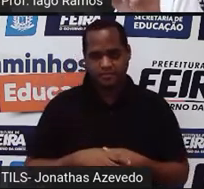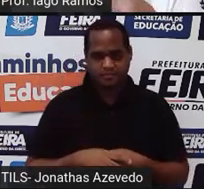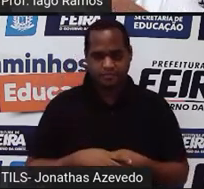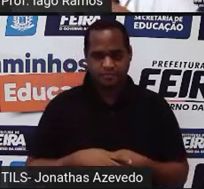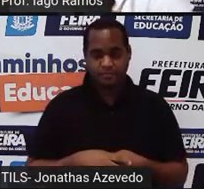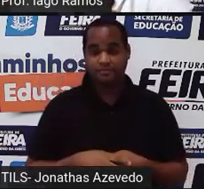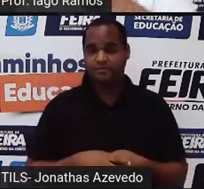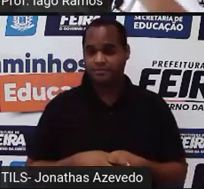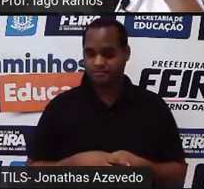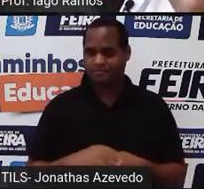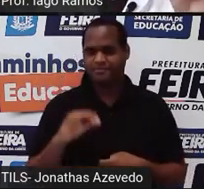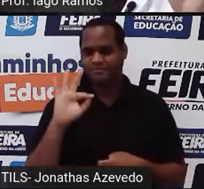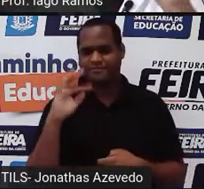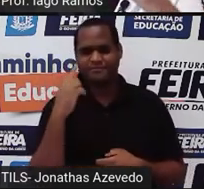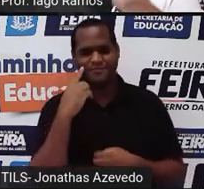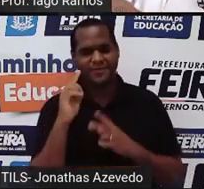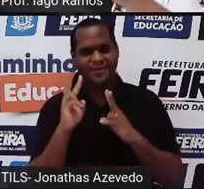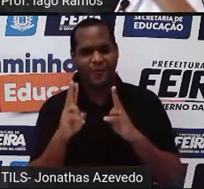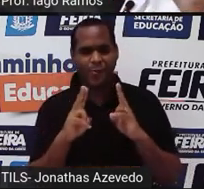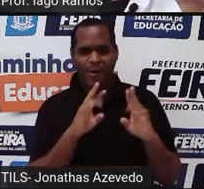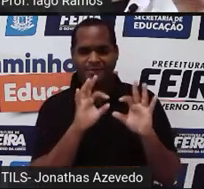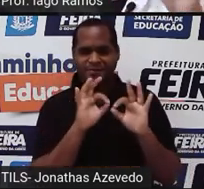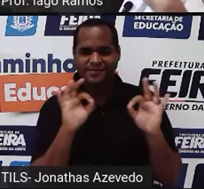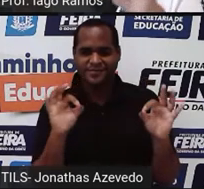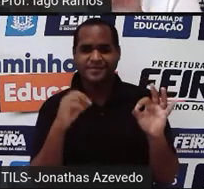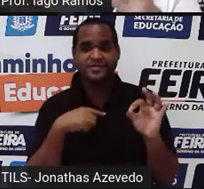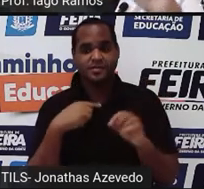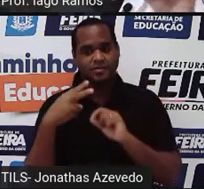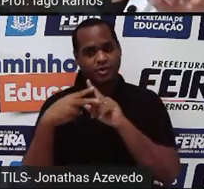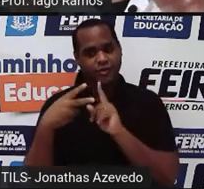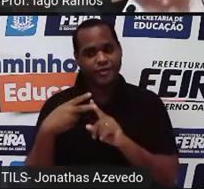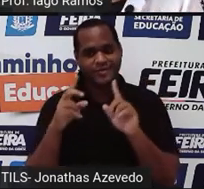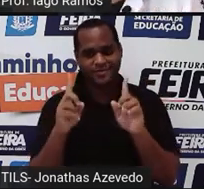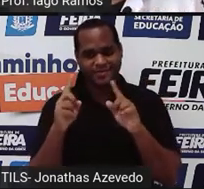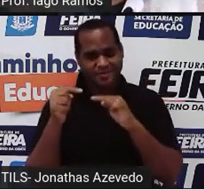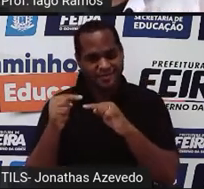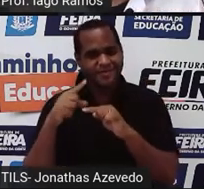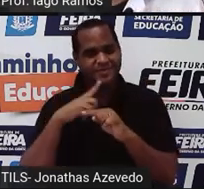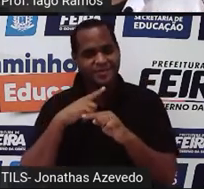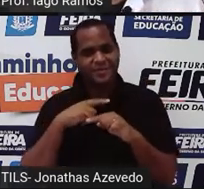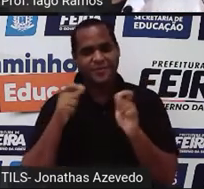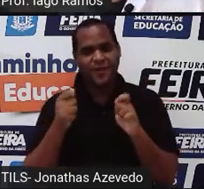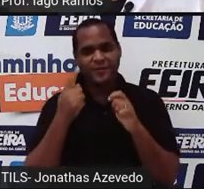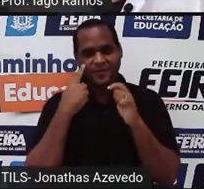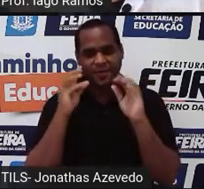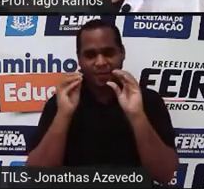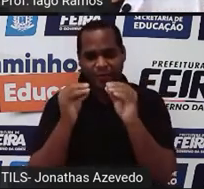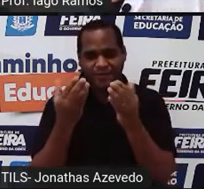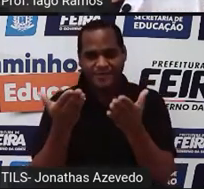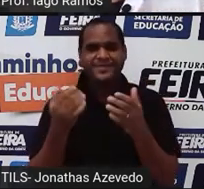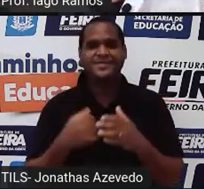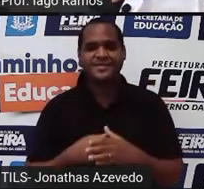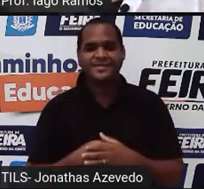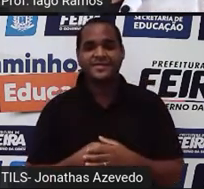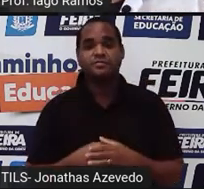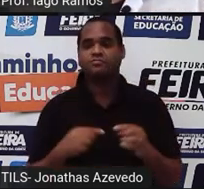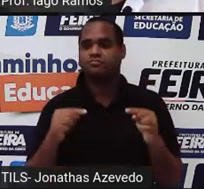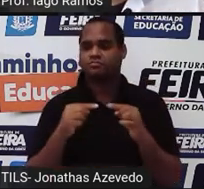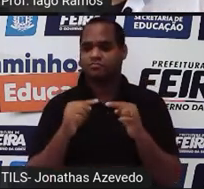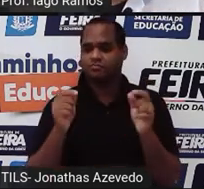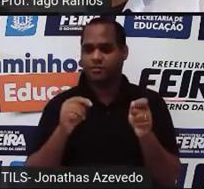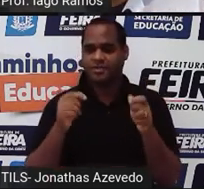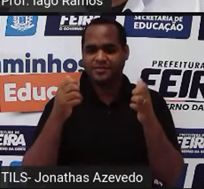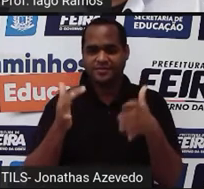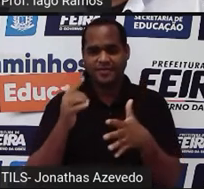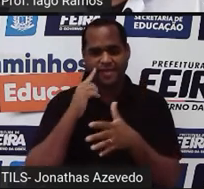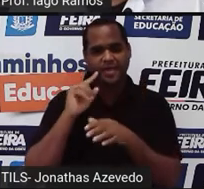esse reflexo tem a mesma distância, dois quadrados, como eu coloquei ali, ó. E isso a gente vai fazer com